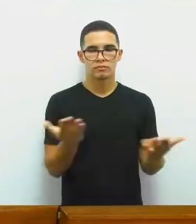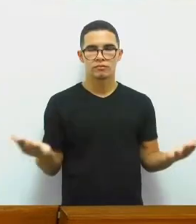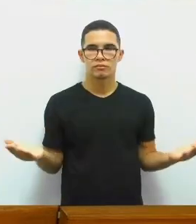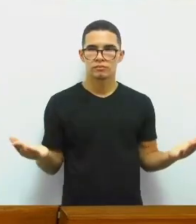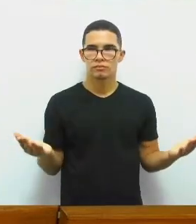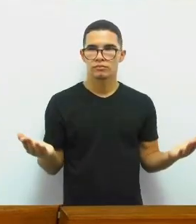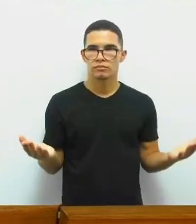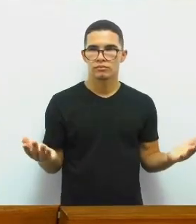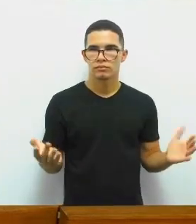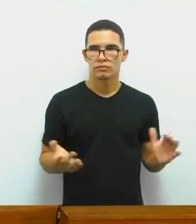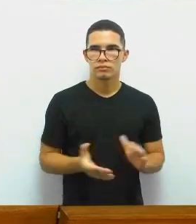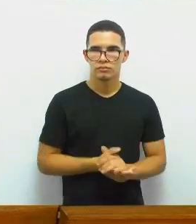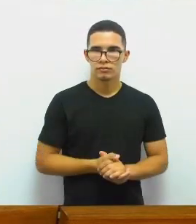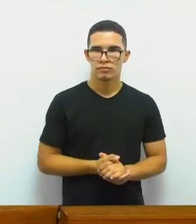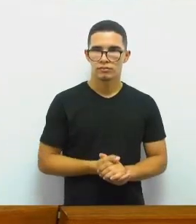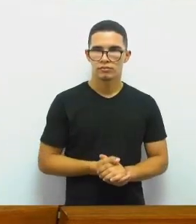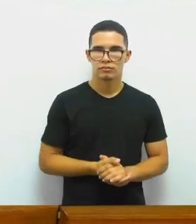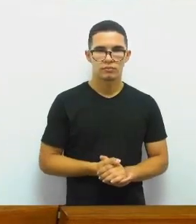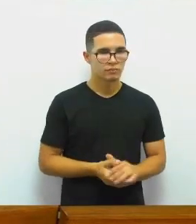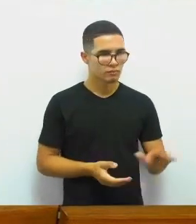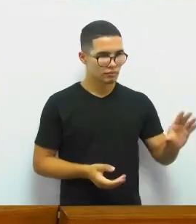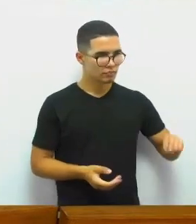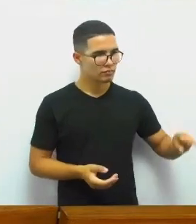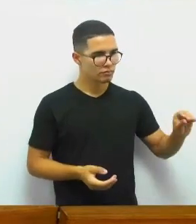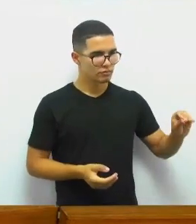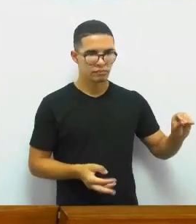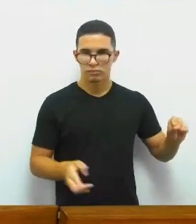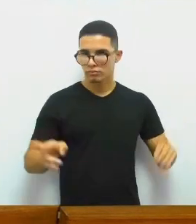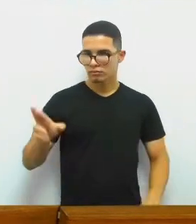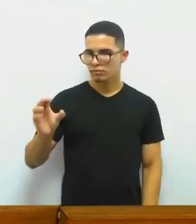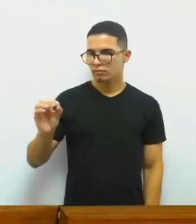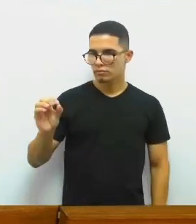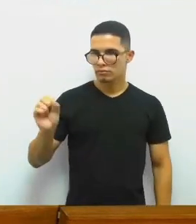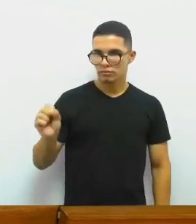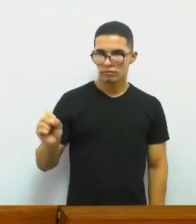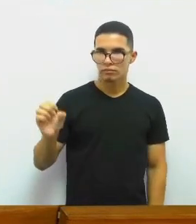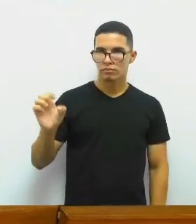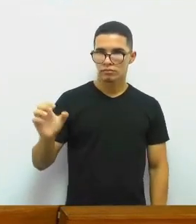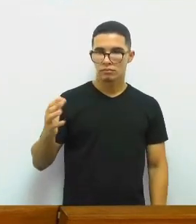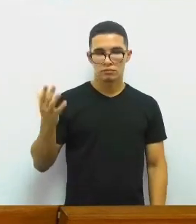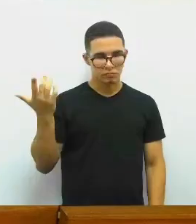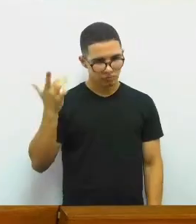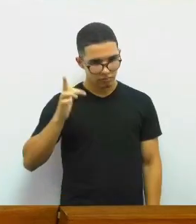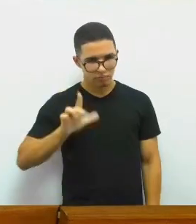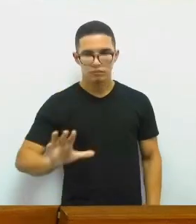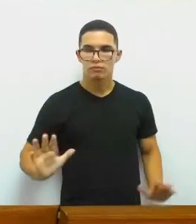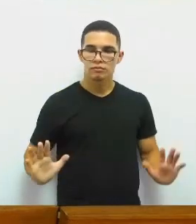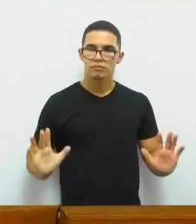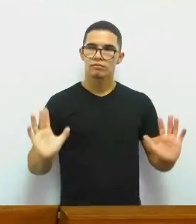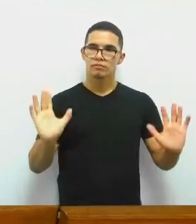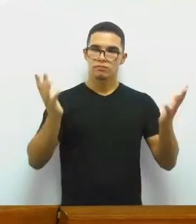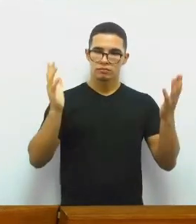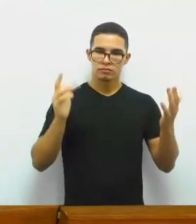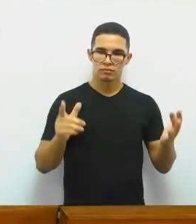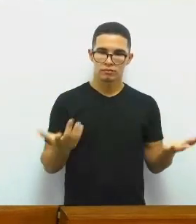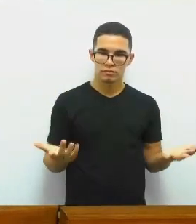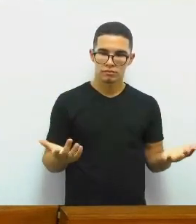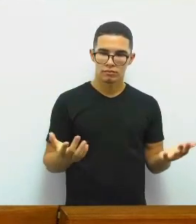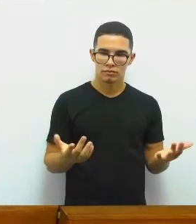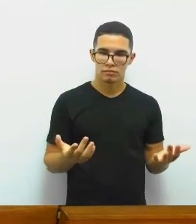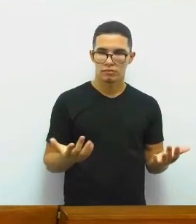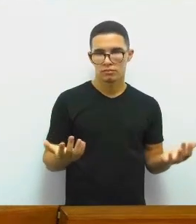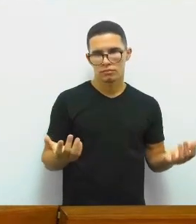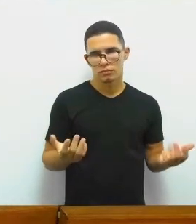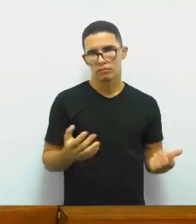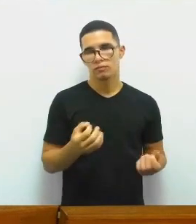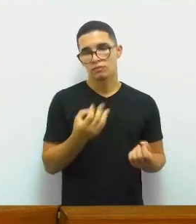que a Rose recebendo mais uma homenagem, né? Mas isso é interessante, Jorge. Nós sabemos que o calcanhar de